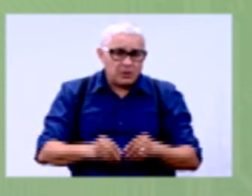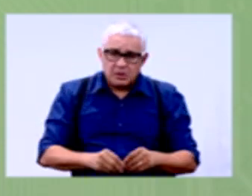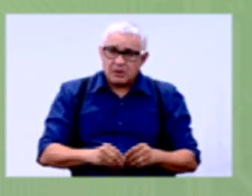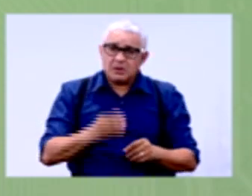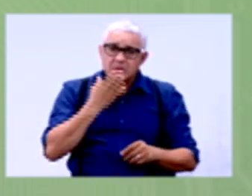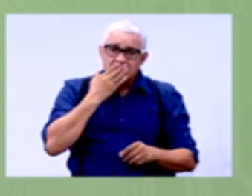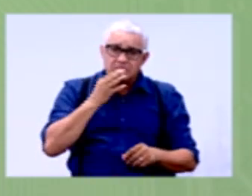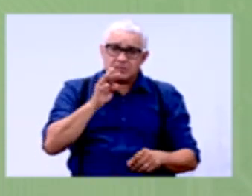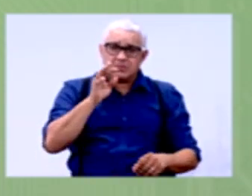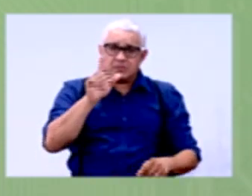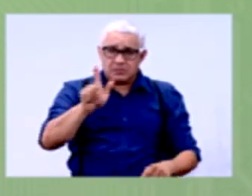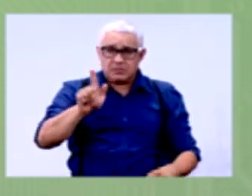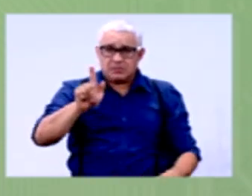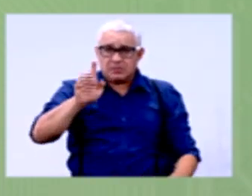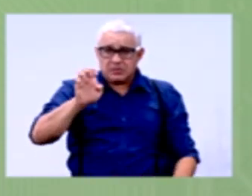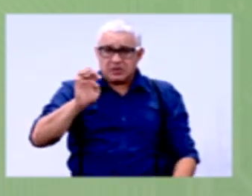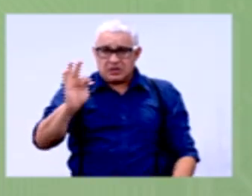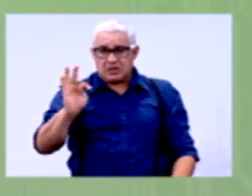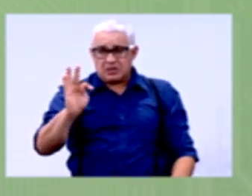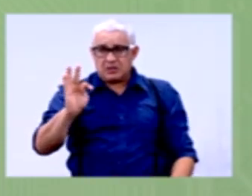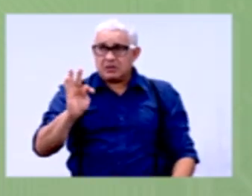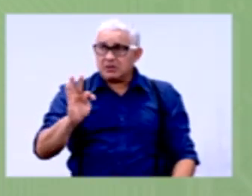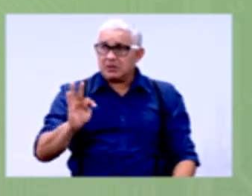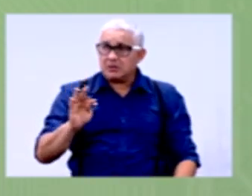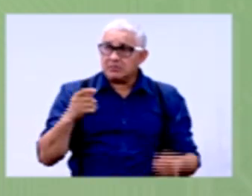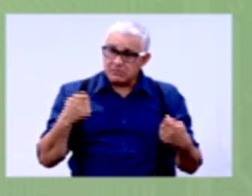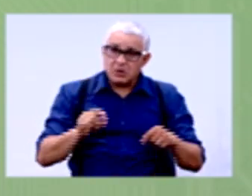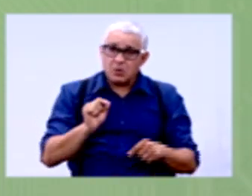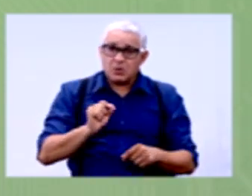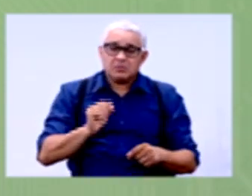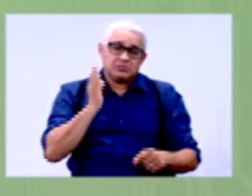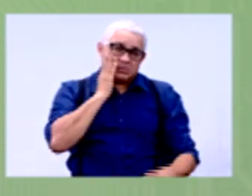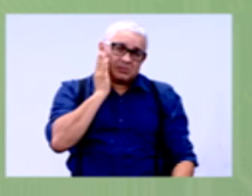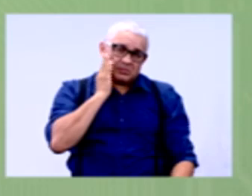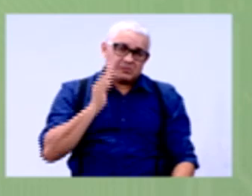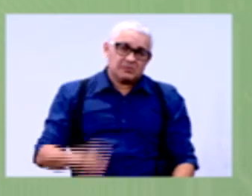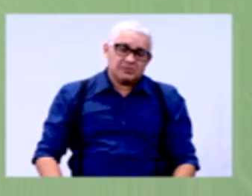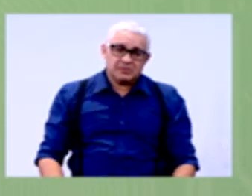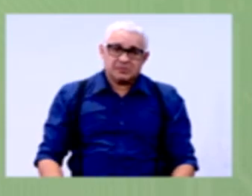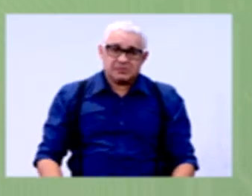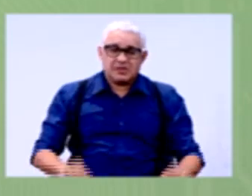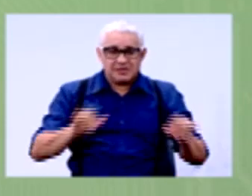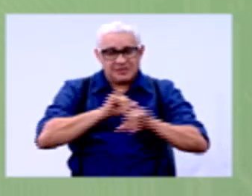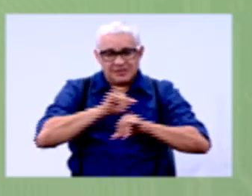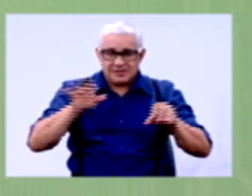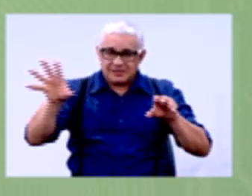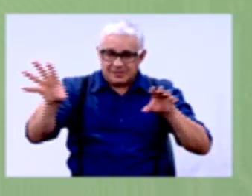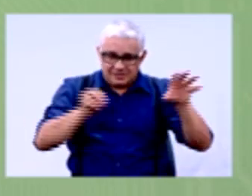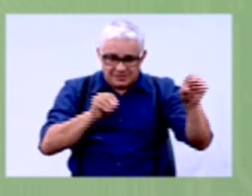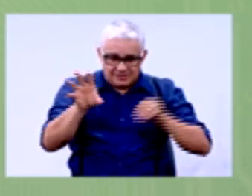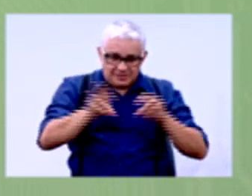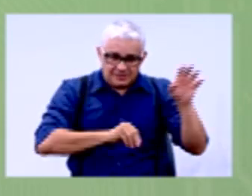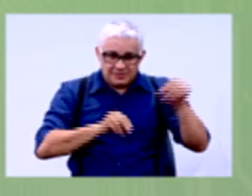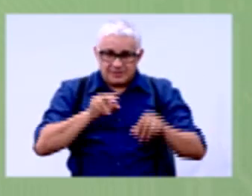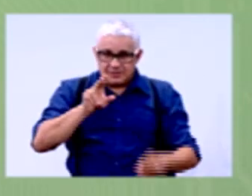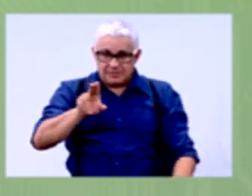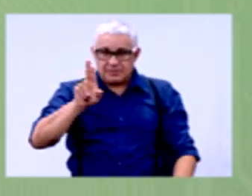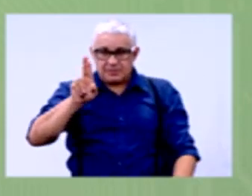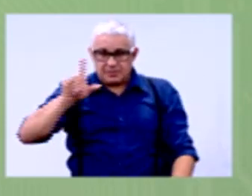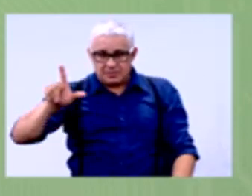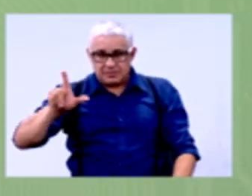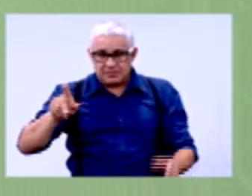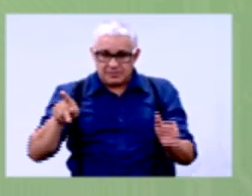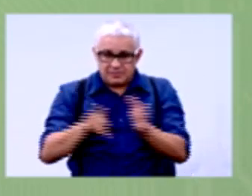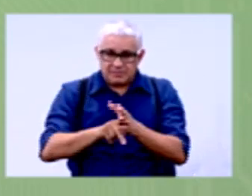formato GET. Se vem no formato GET, logicamente a gente sabe que a gente pega essas informações da URL da nossa